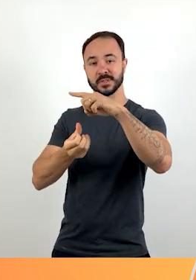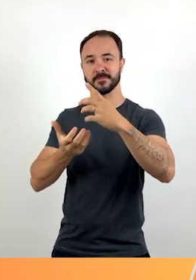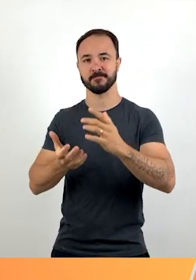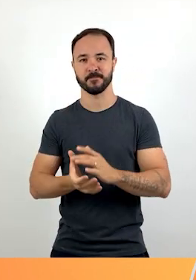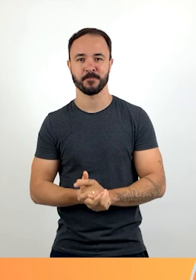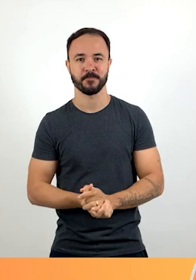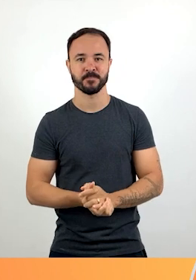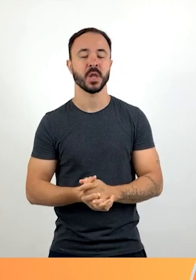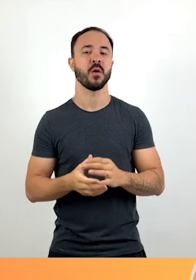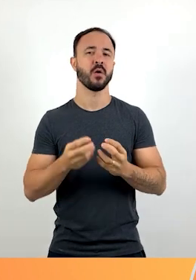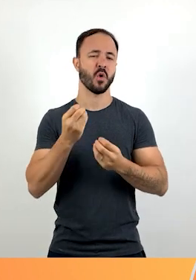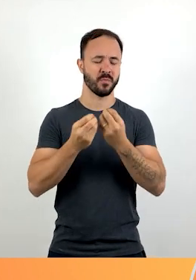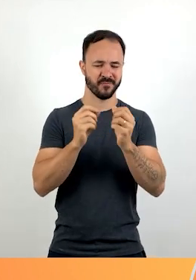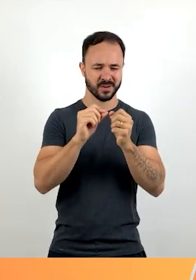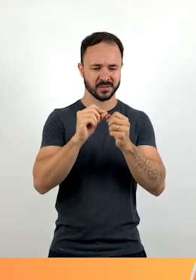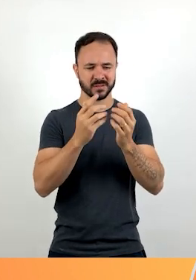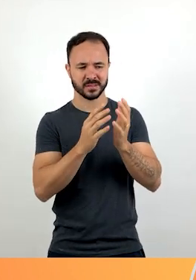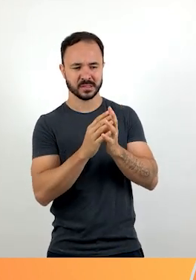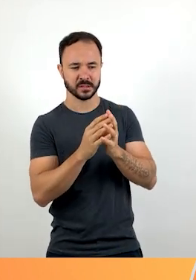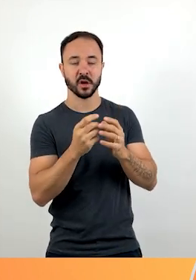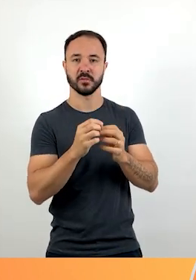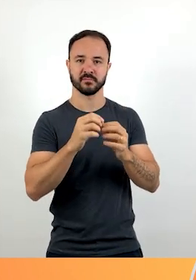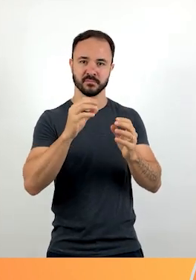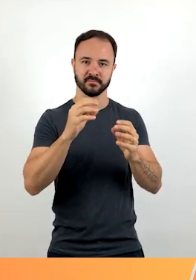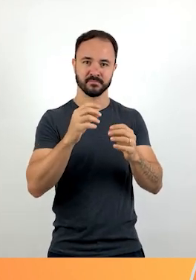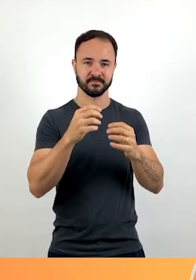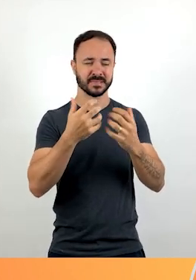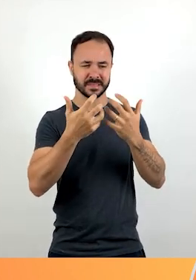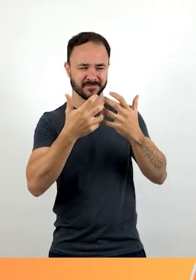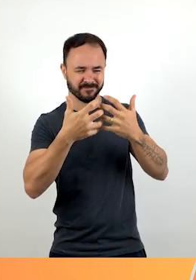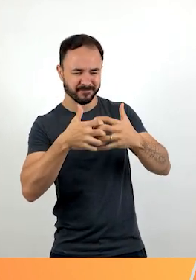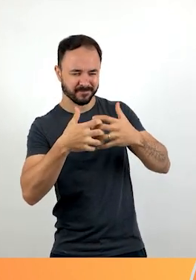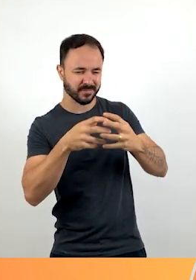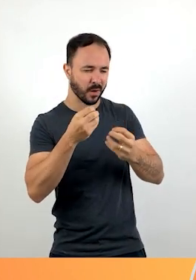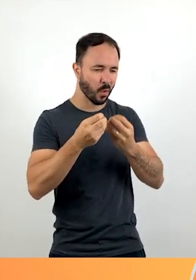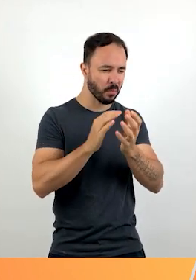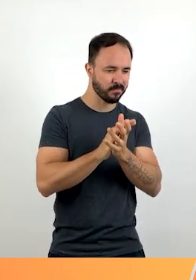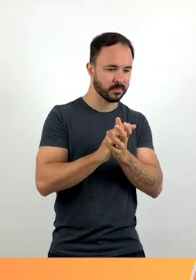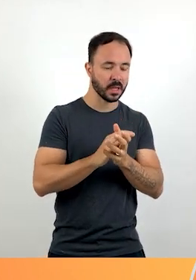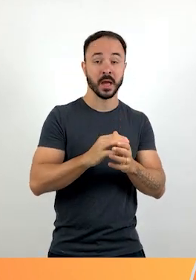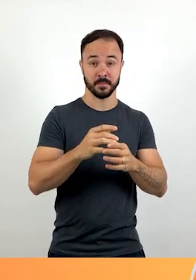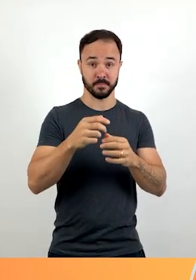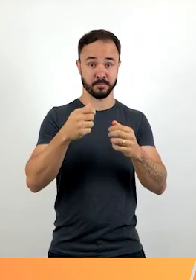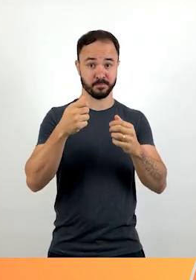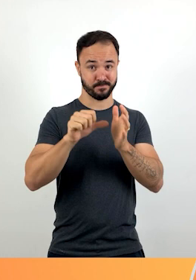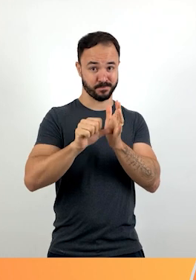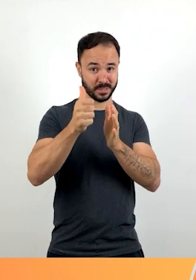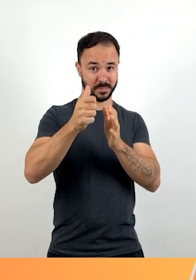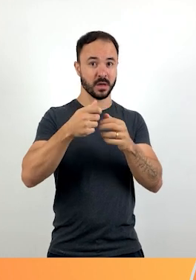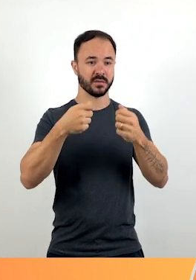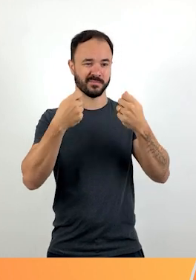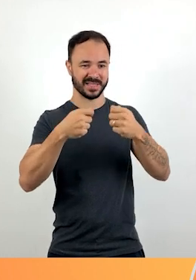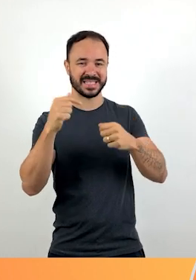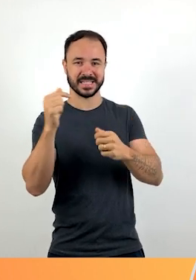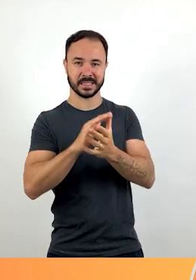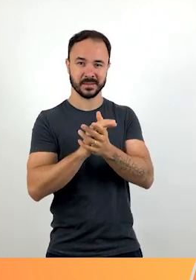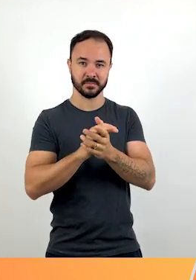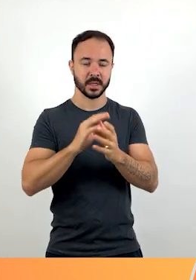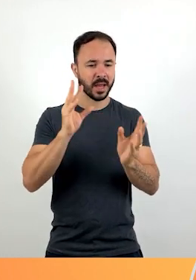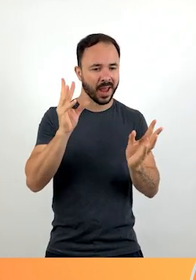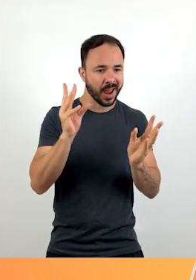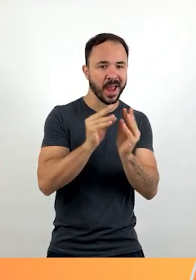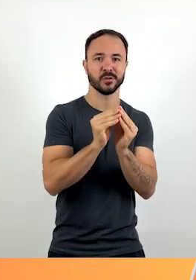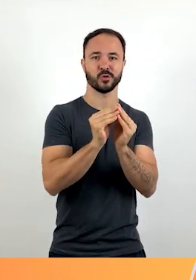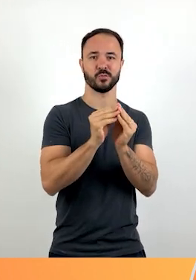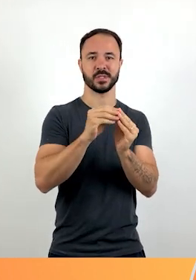expressão na questão dos sinais. Aqui eu tenho mais e aqui eu tenho menos. Eu posso fazer o quê? Esse mais, ele